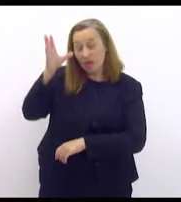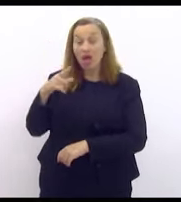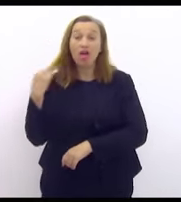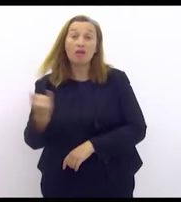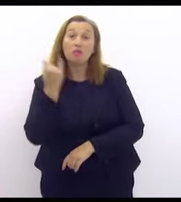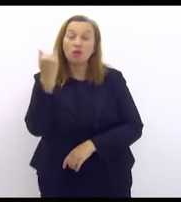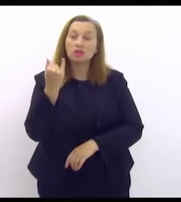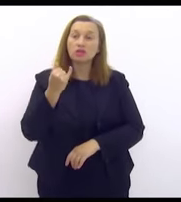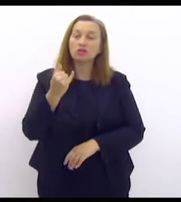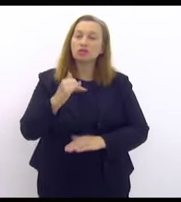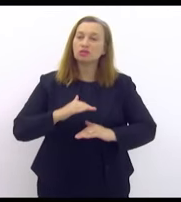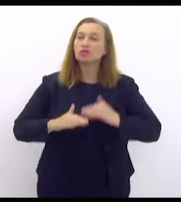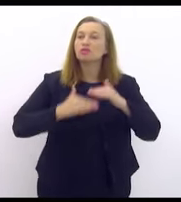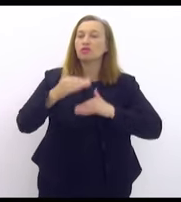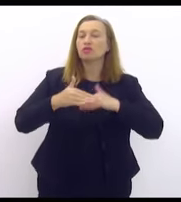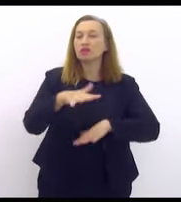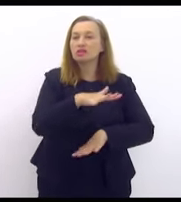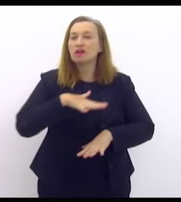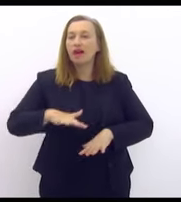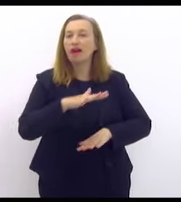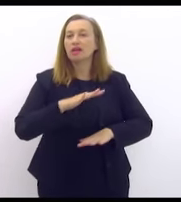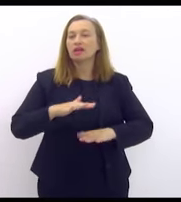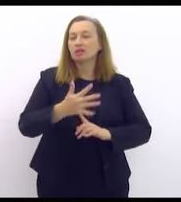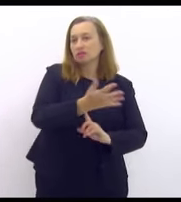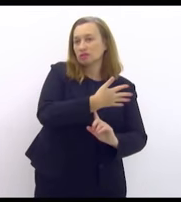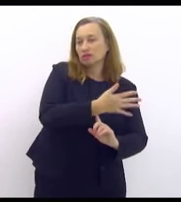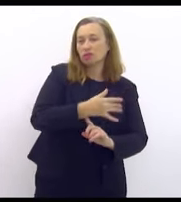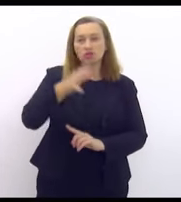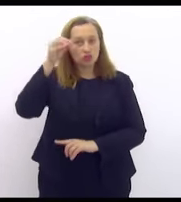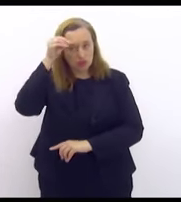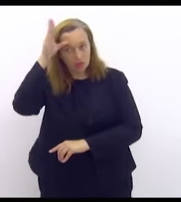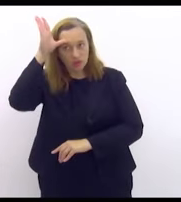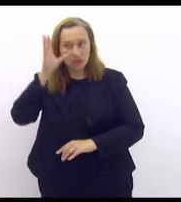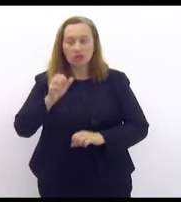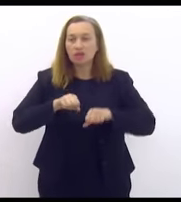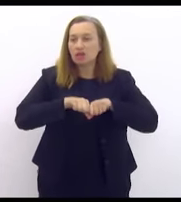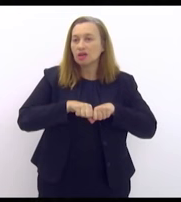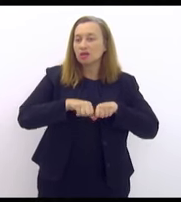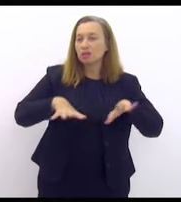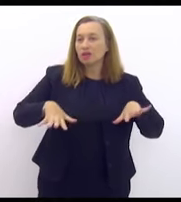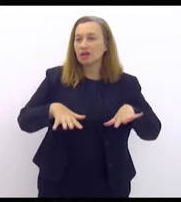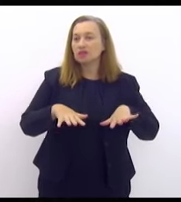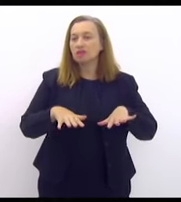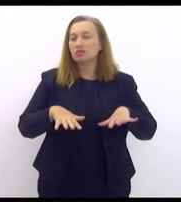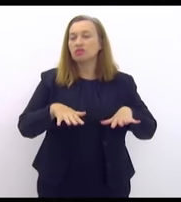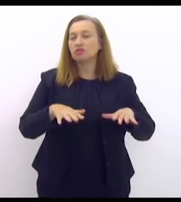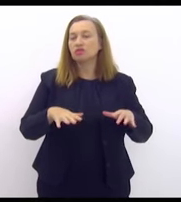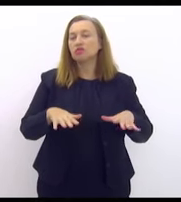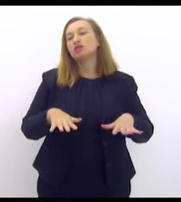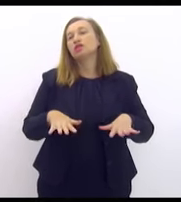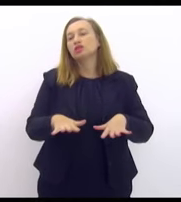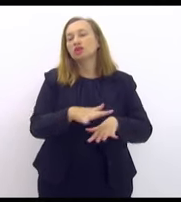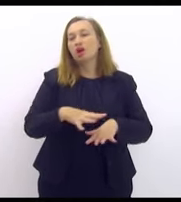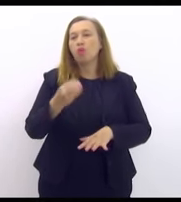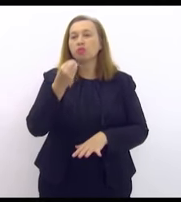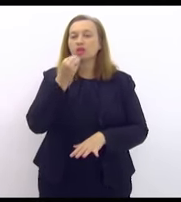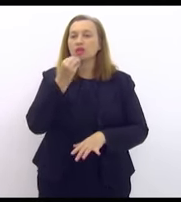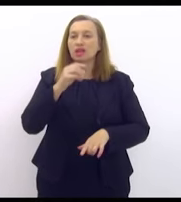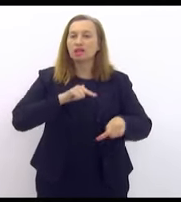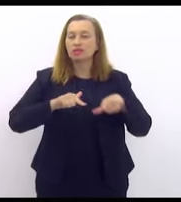avançar nessa área também, da tecnologia para o conhecimento. A ampliação e desconcentração do território das oportunidades de